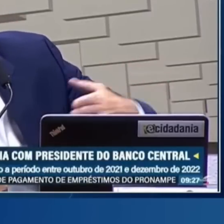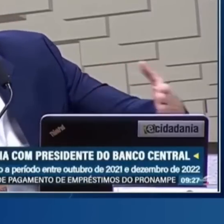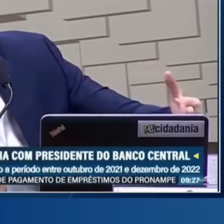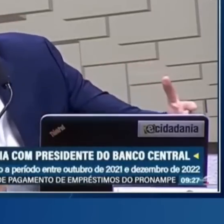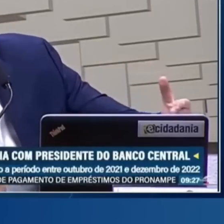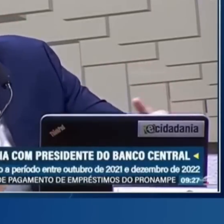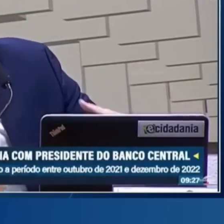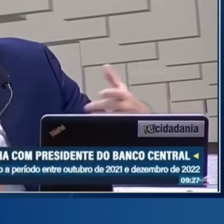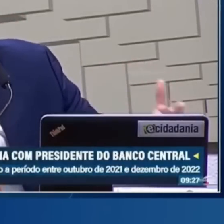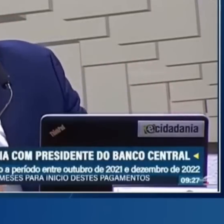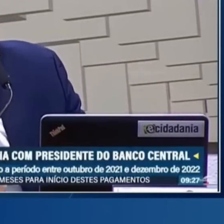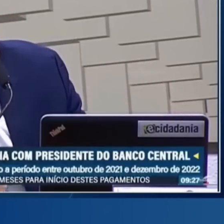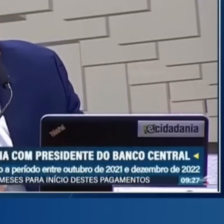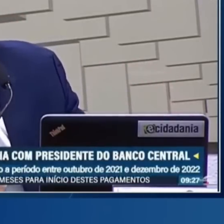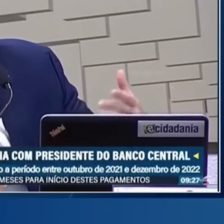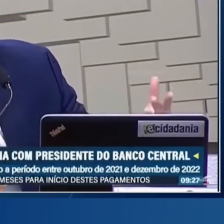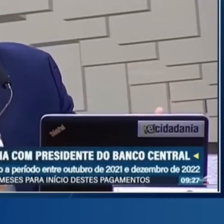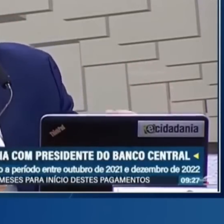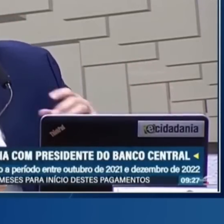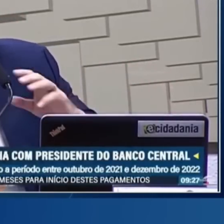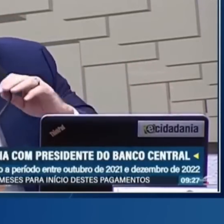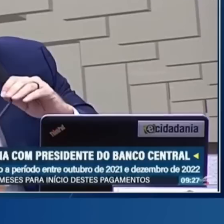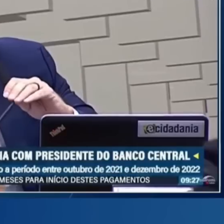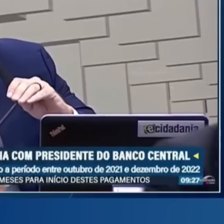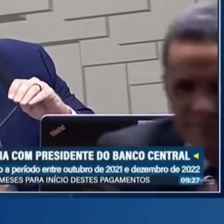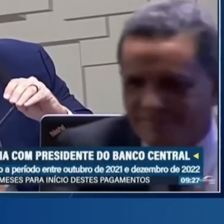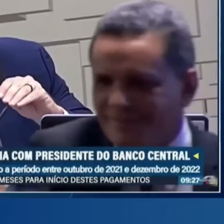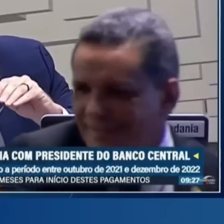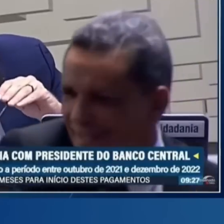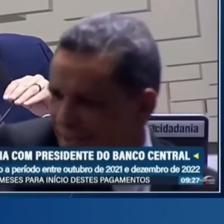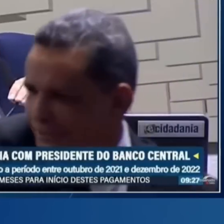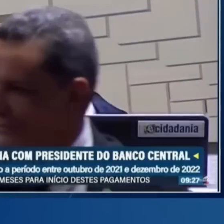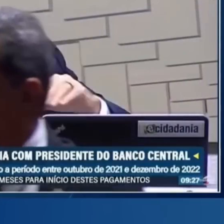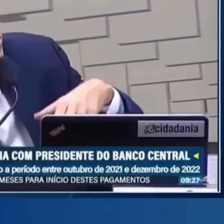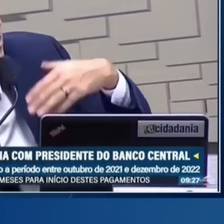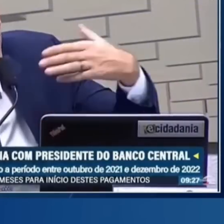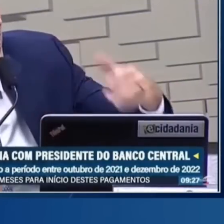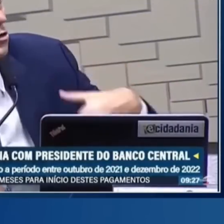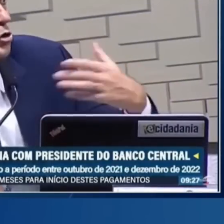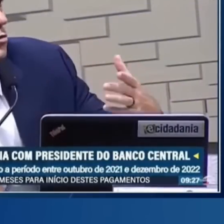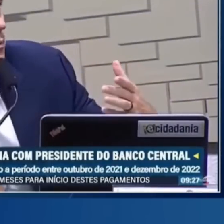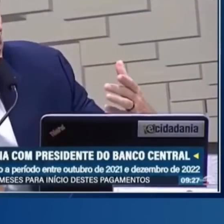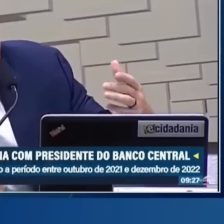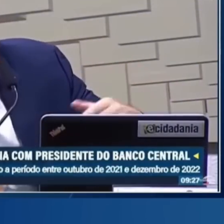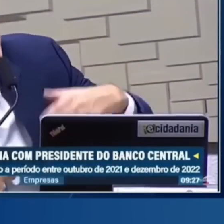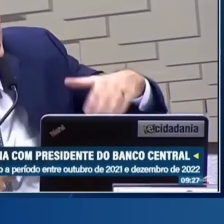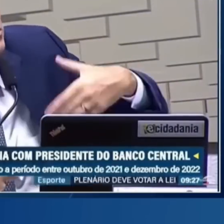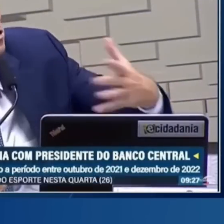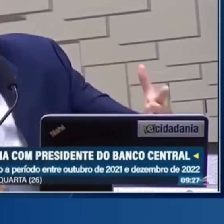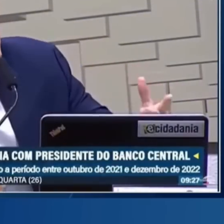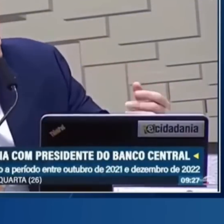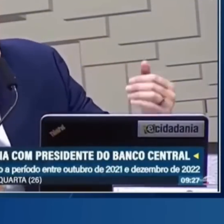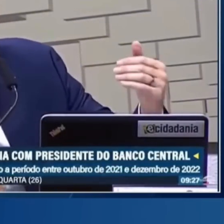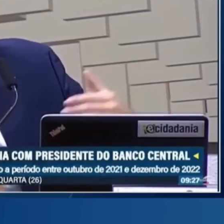cenário se fazem esses cálculos é uma explicação histórica, uma explicação política, é um cenário concreto e objetivo. É